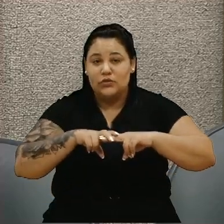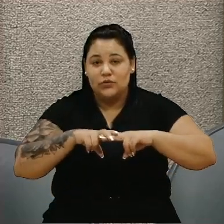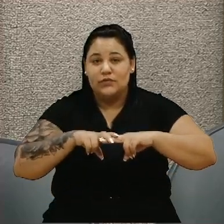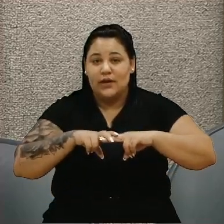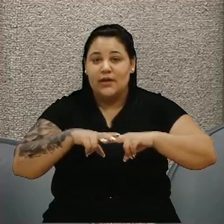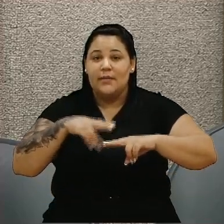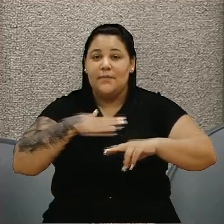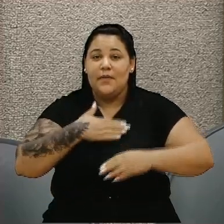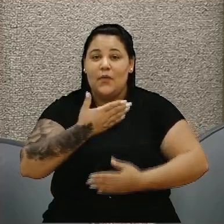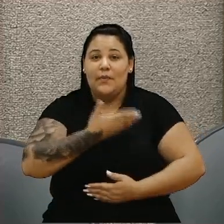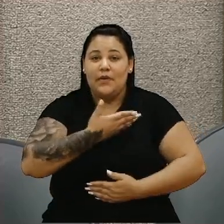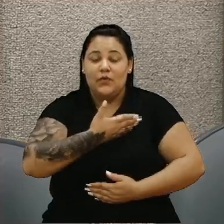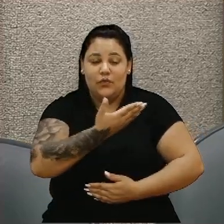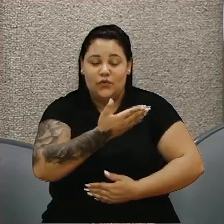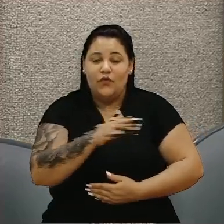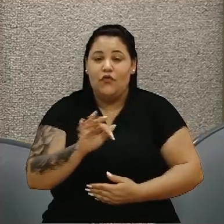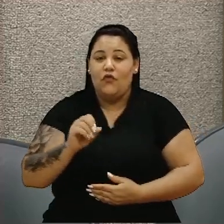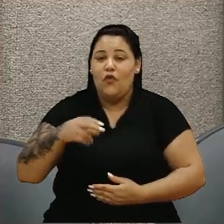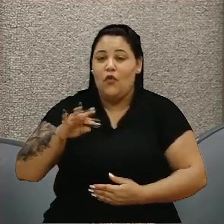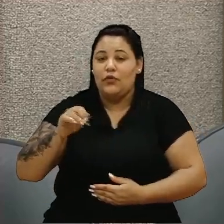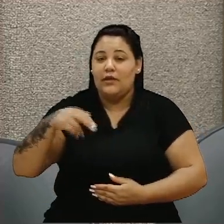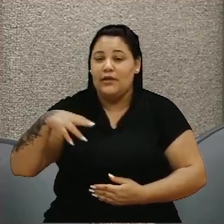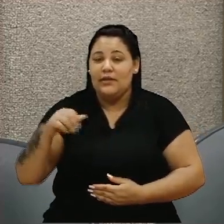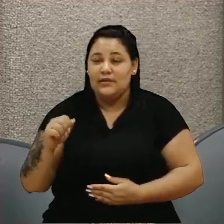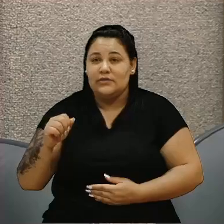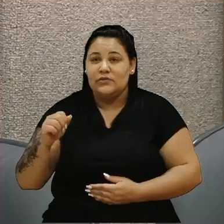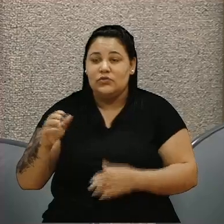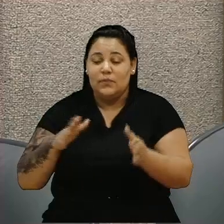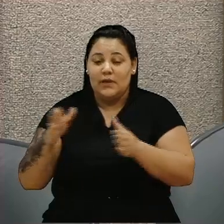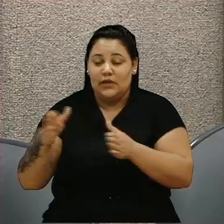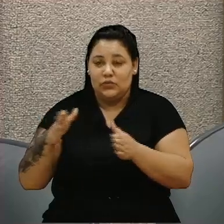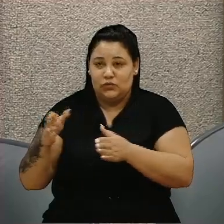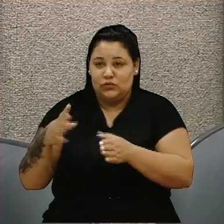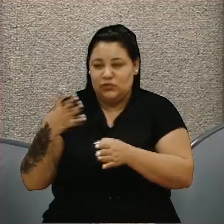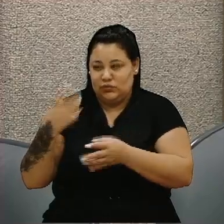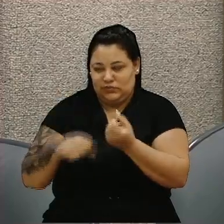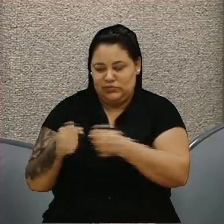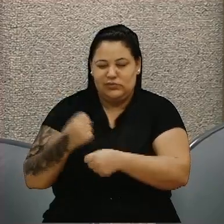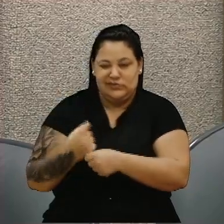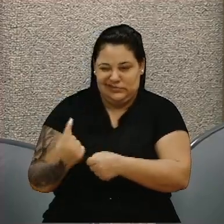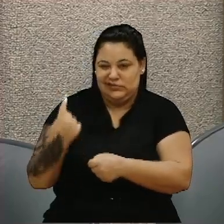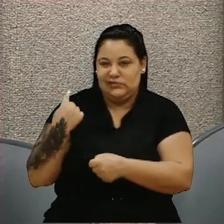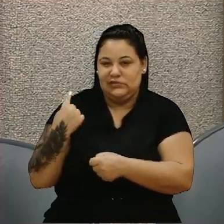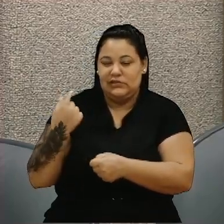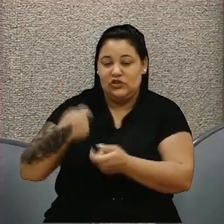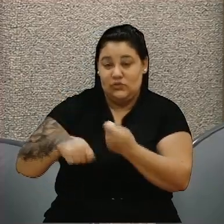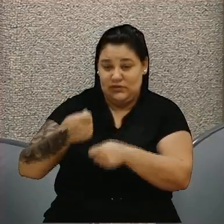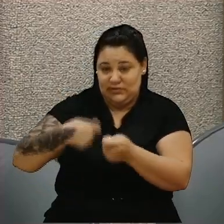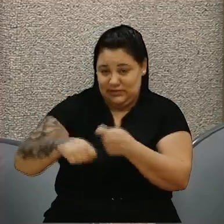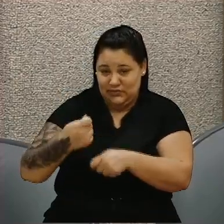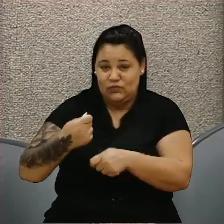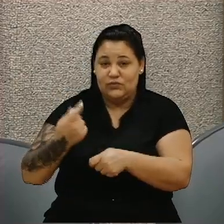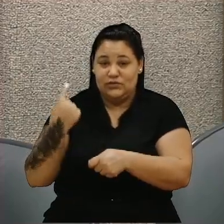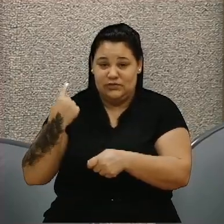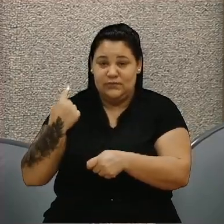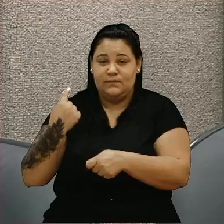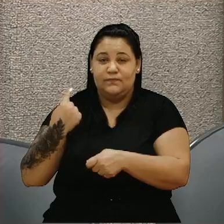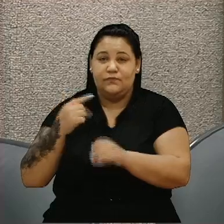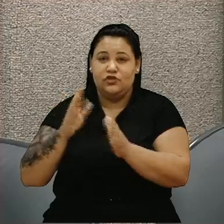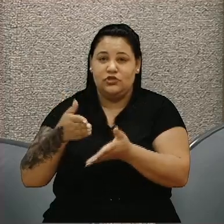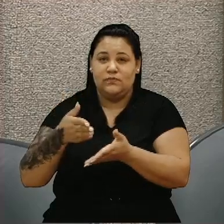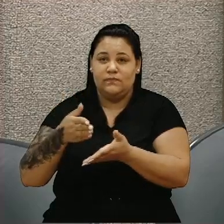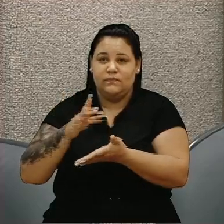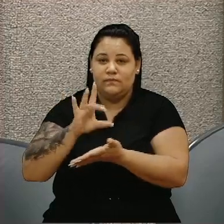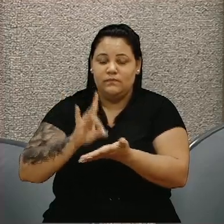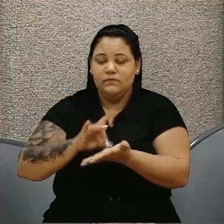meu amigo Fontana, na legislatura passada, na administração passada, foram regularizados um